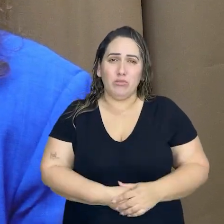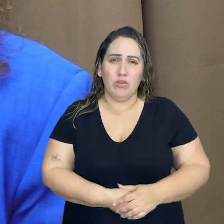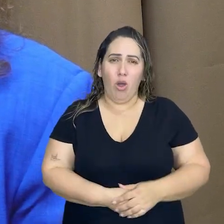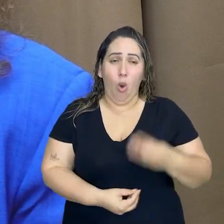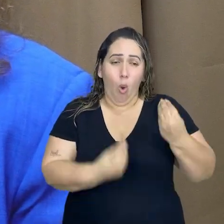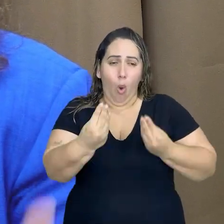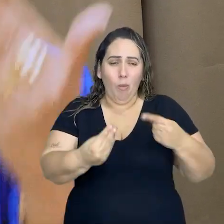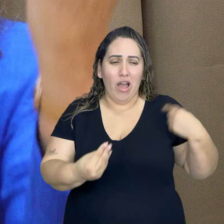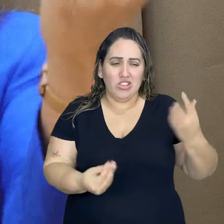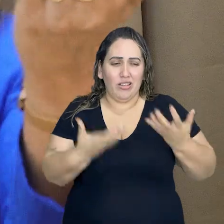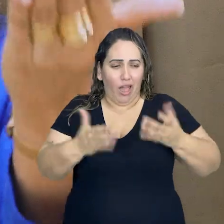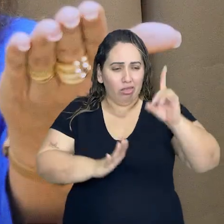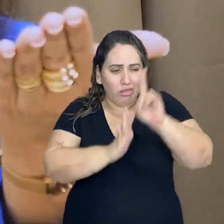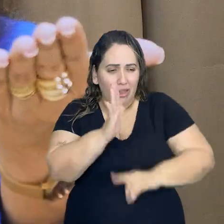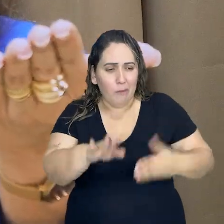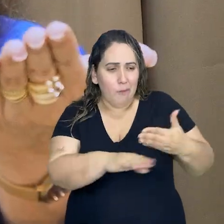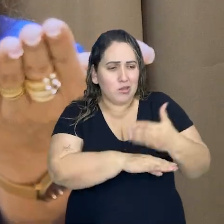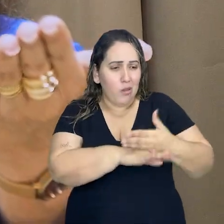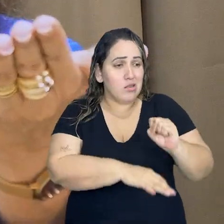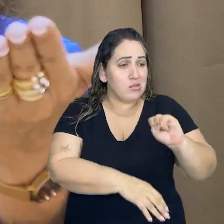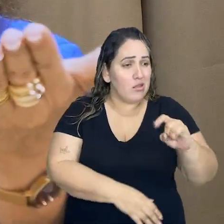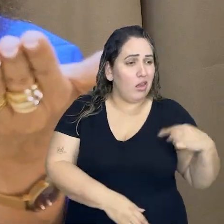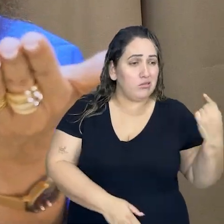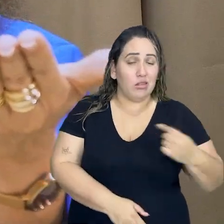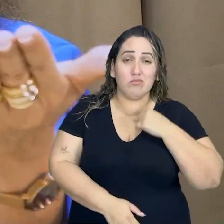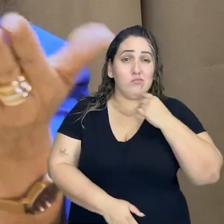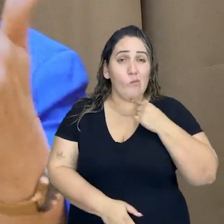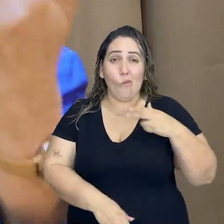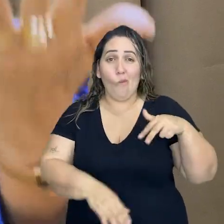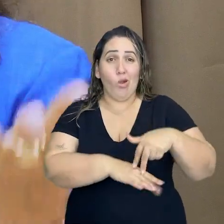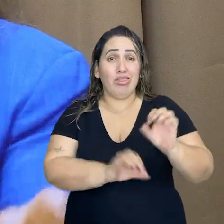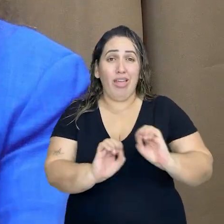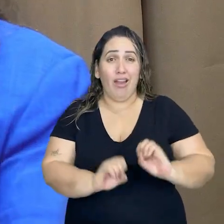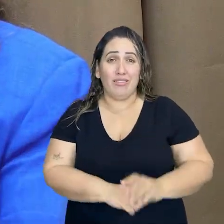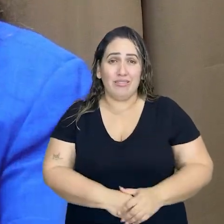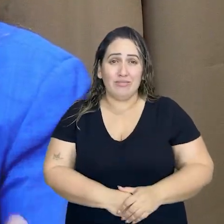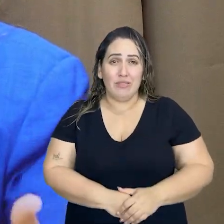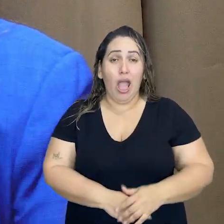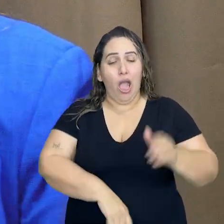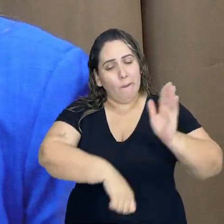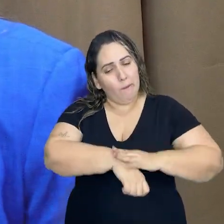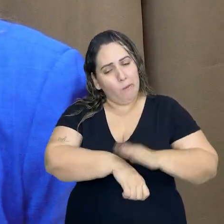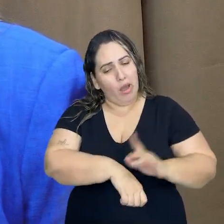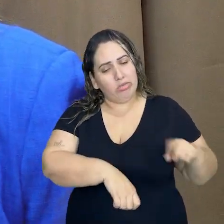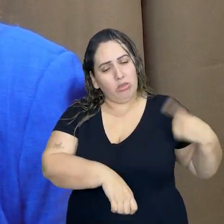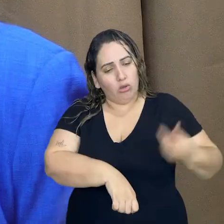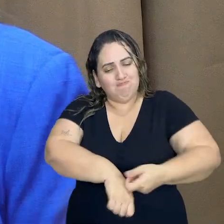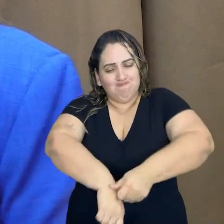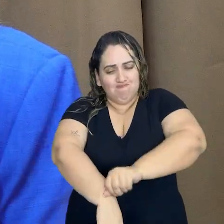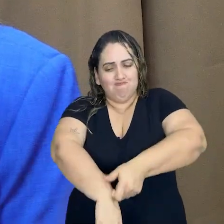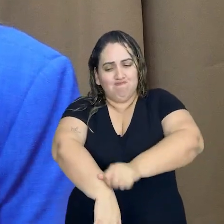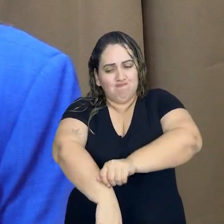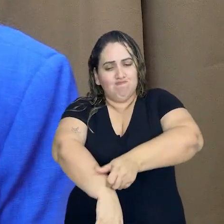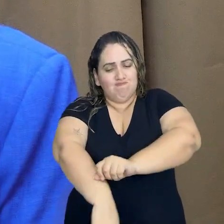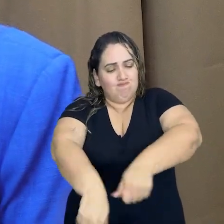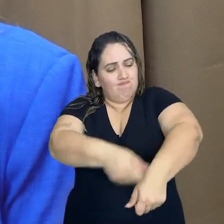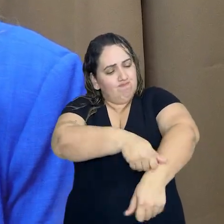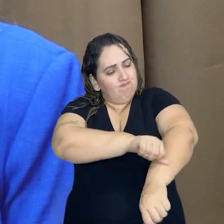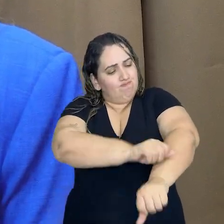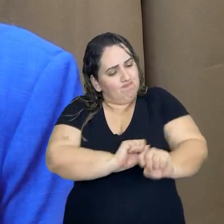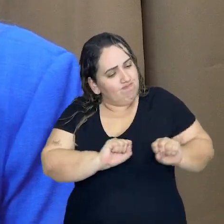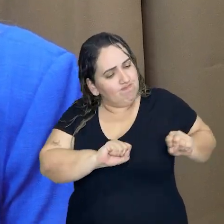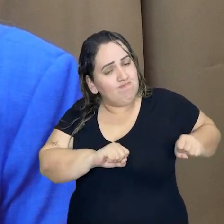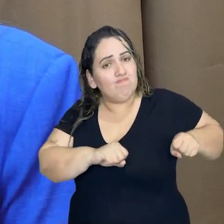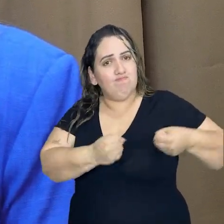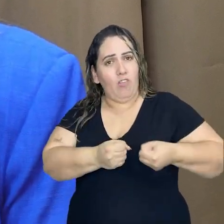nessa seara se não estamos lá? Isso. Né? Assim, como mandatárias, é complicado. Né? Então, assim, é hora